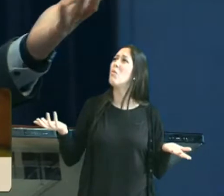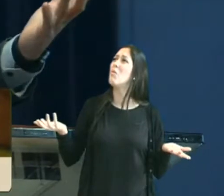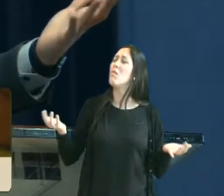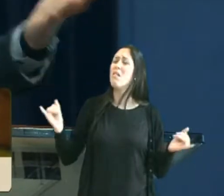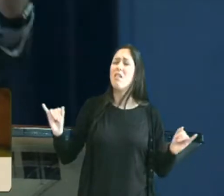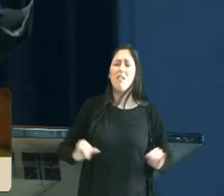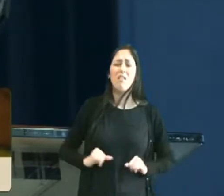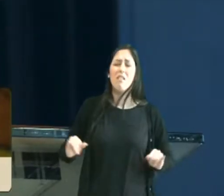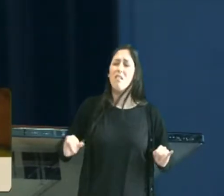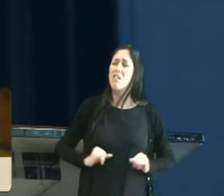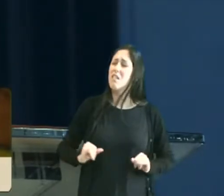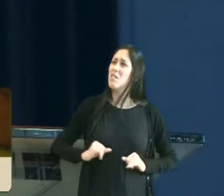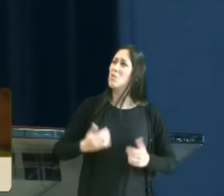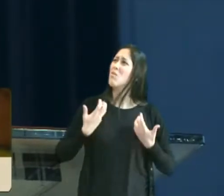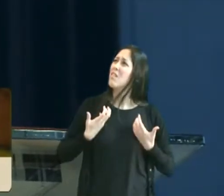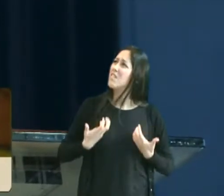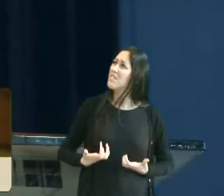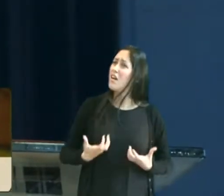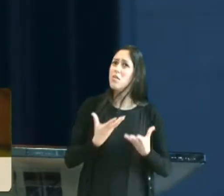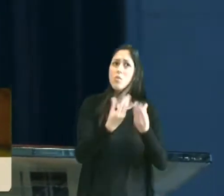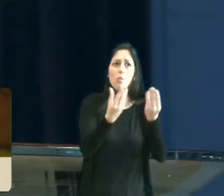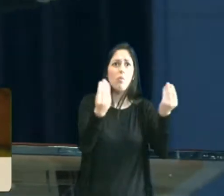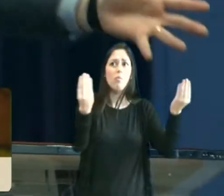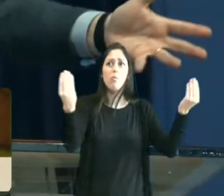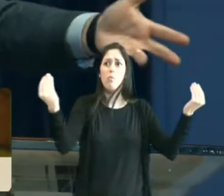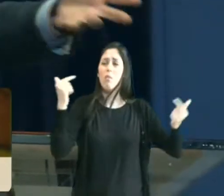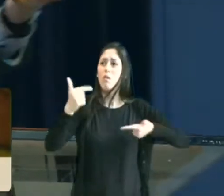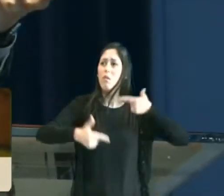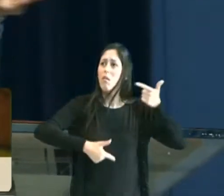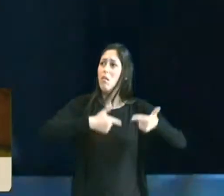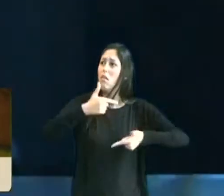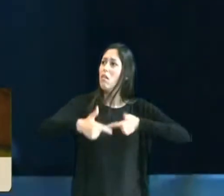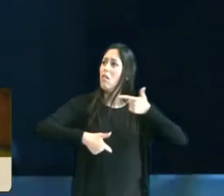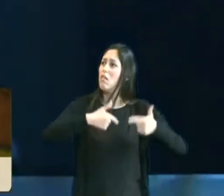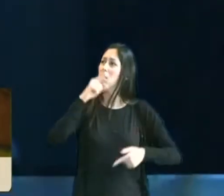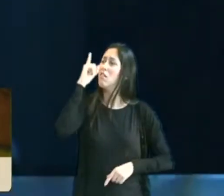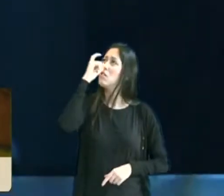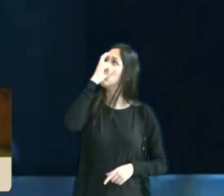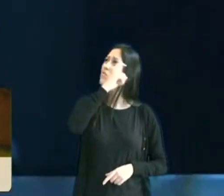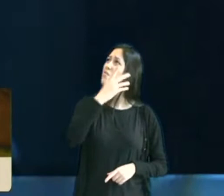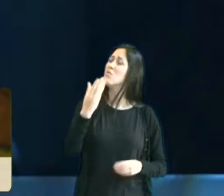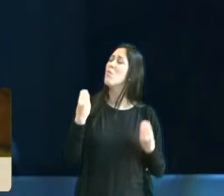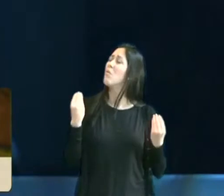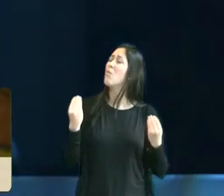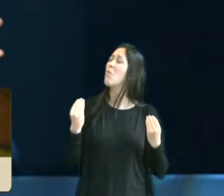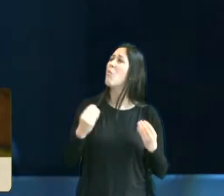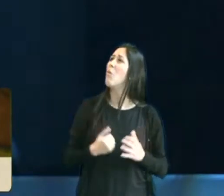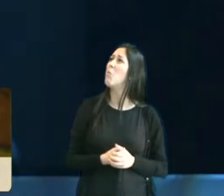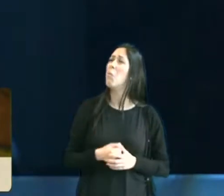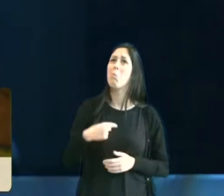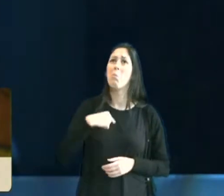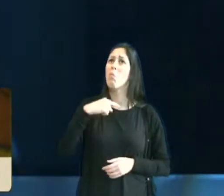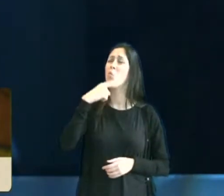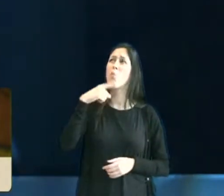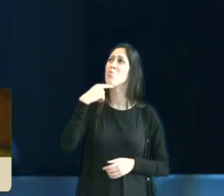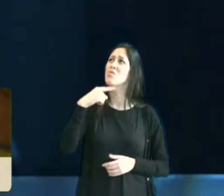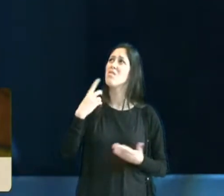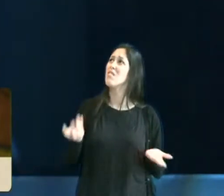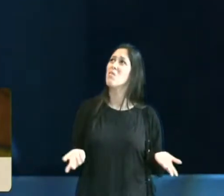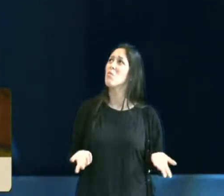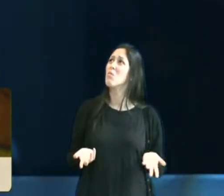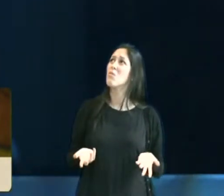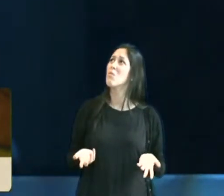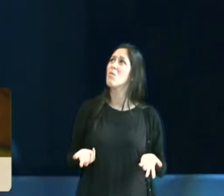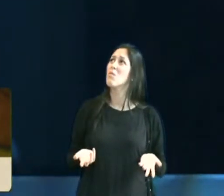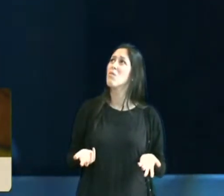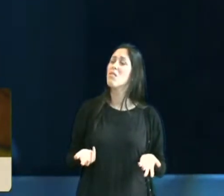eu não consigo lidar com essas demandas todas, me sinto incapaz.